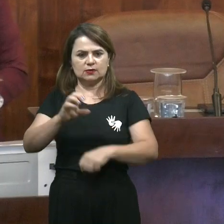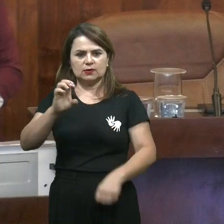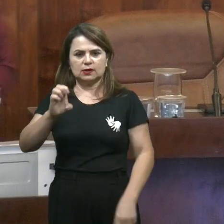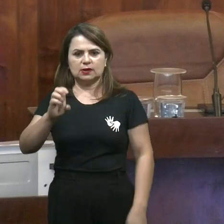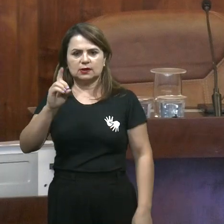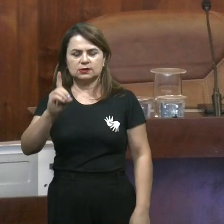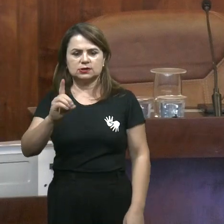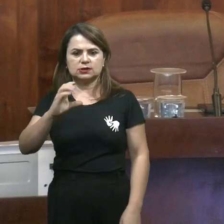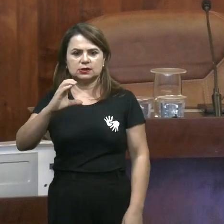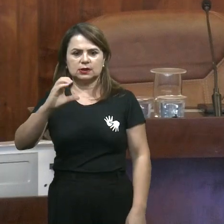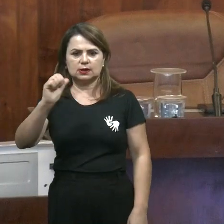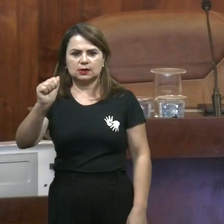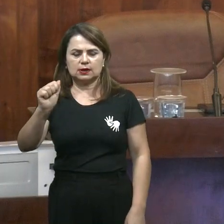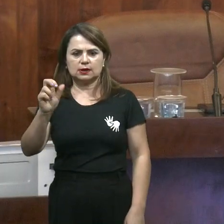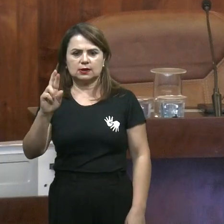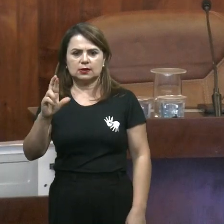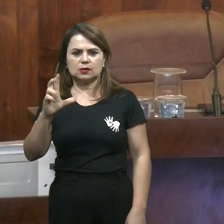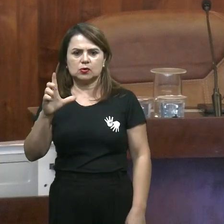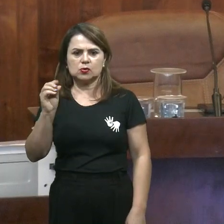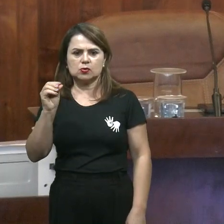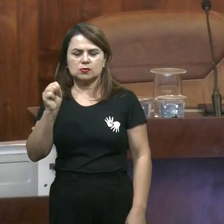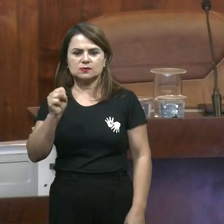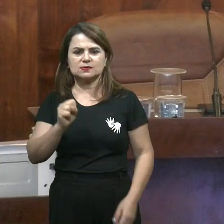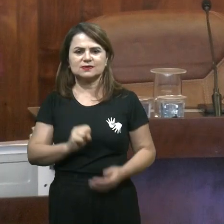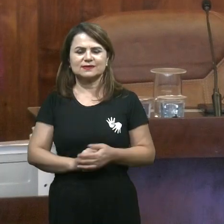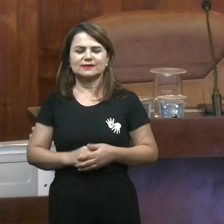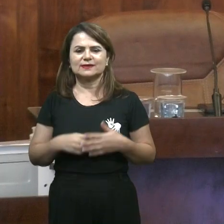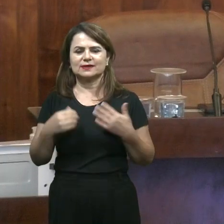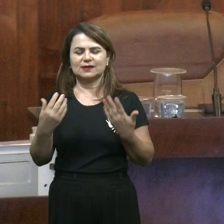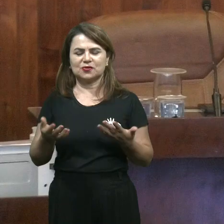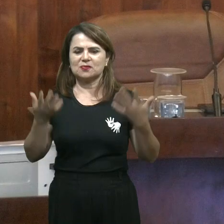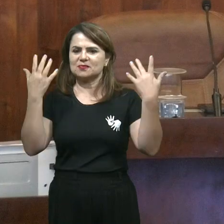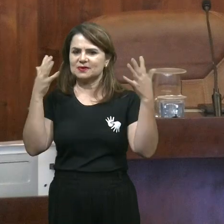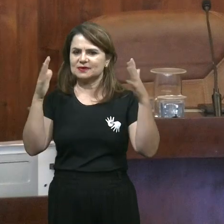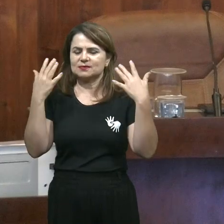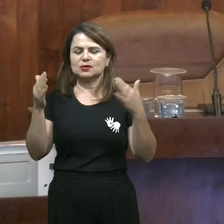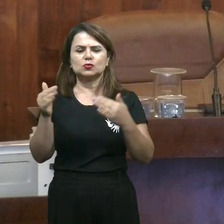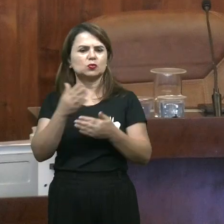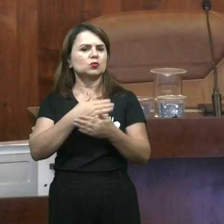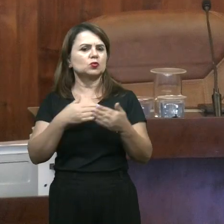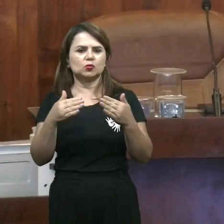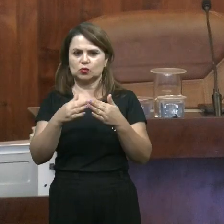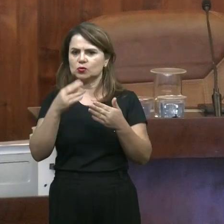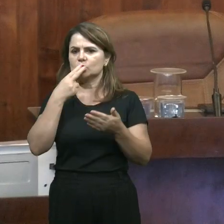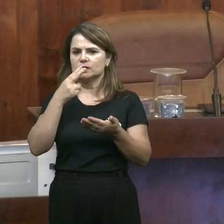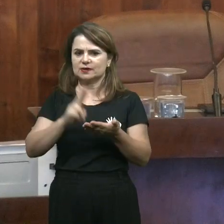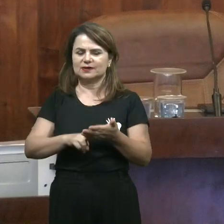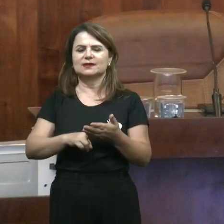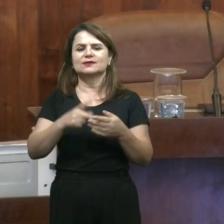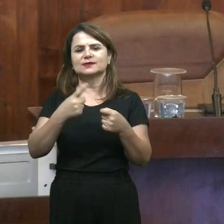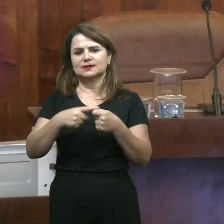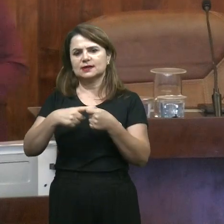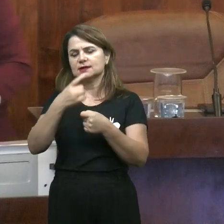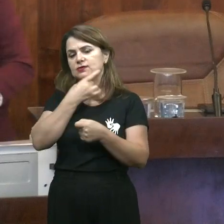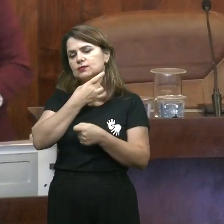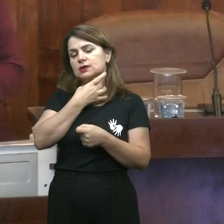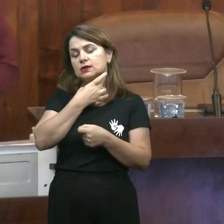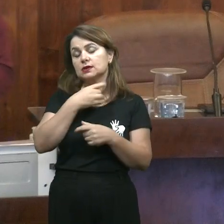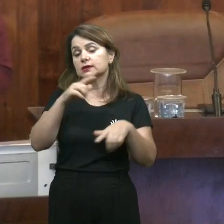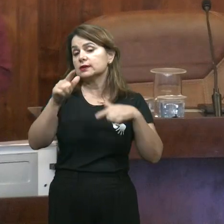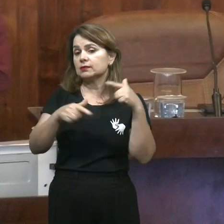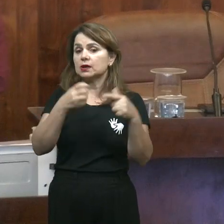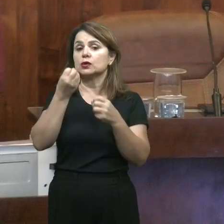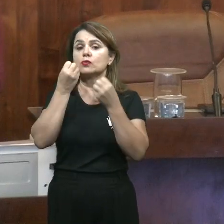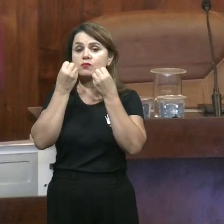em nome do Ed Carlos o cumprimentamos e parabenizamos todos os carteiros da nossa cidade, pelo excelente trabalho que prestam